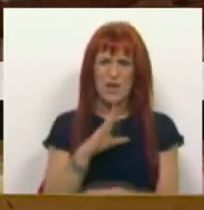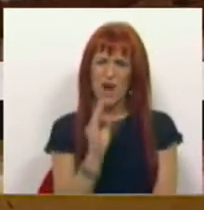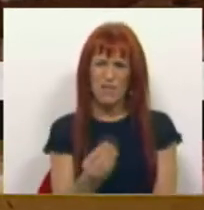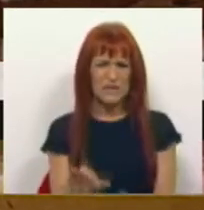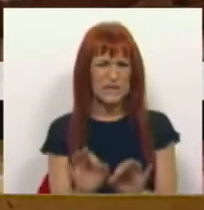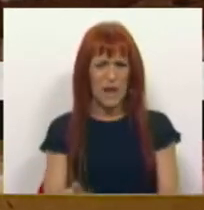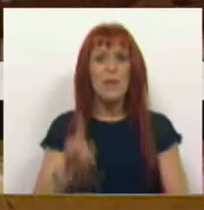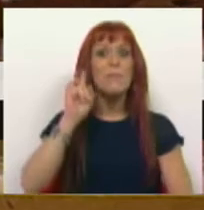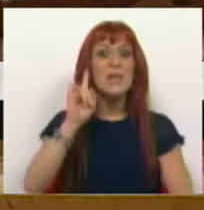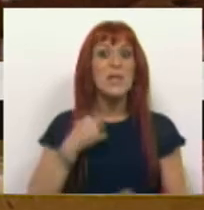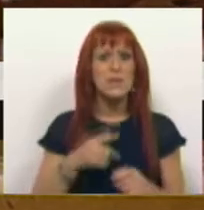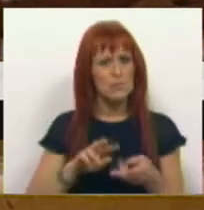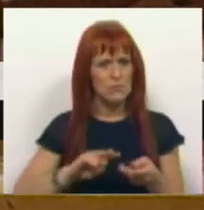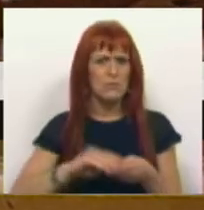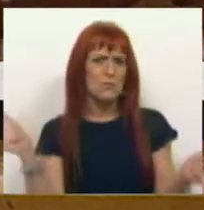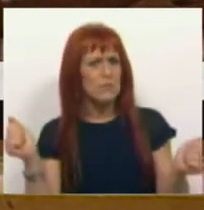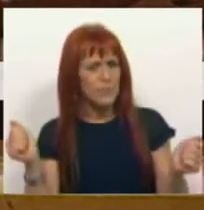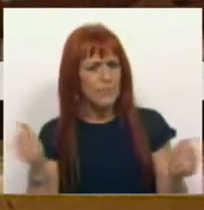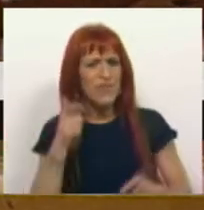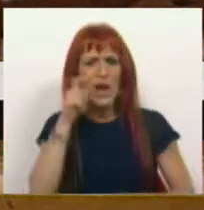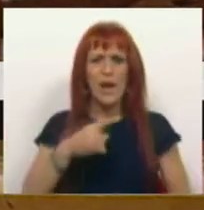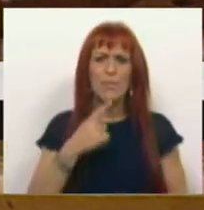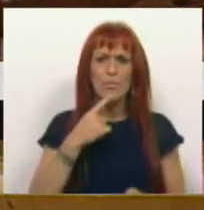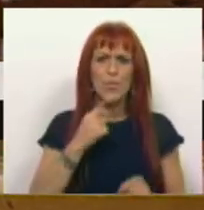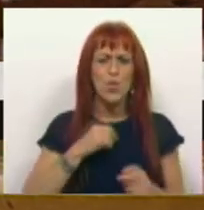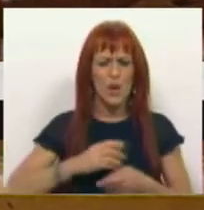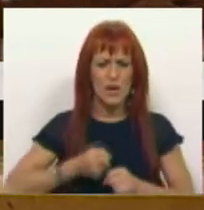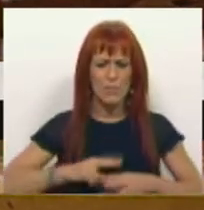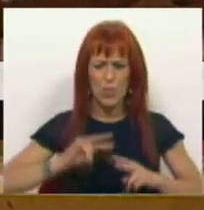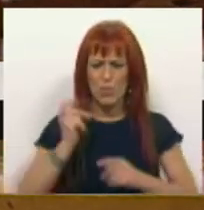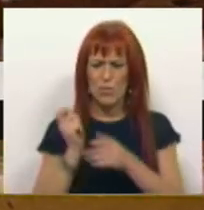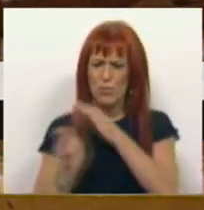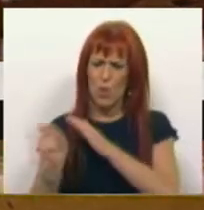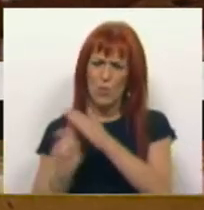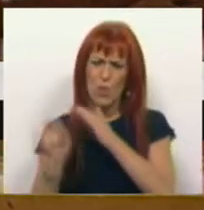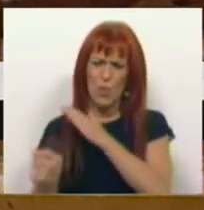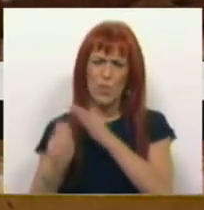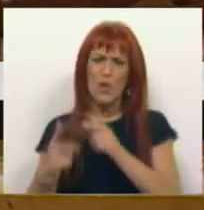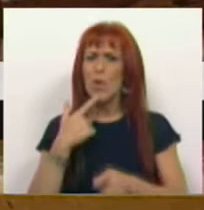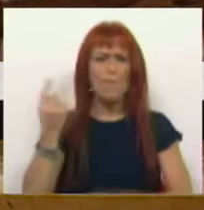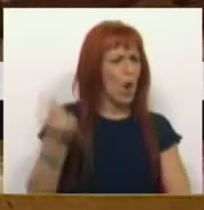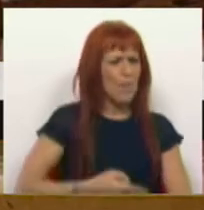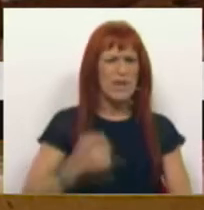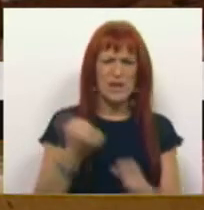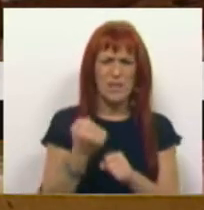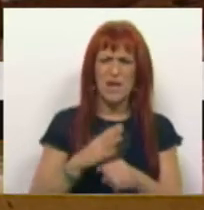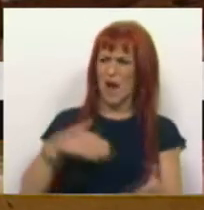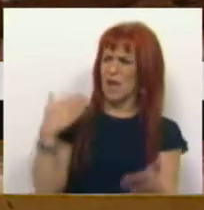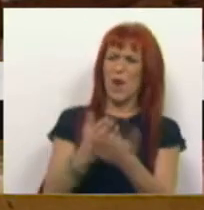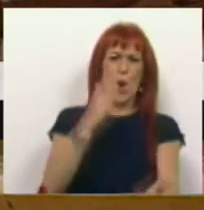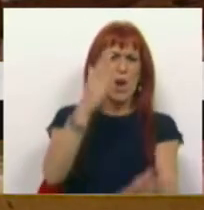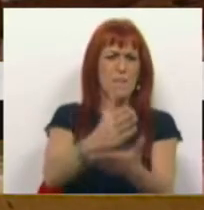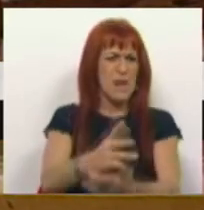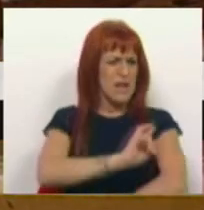infantil merece ser reparada. Quem tem longuíssimas carreiras contributivas não pode ser obrigado a trabalhar até ao limite